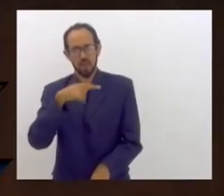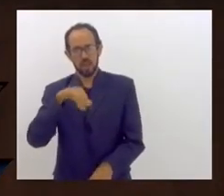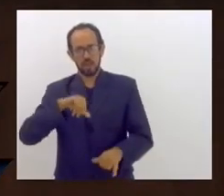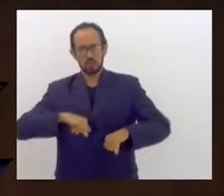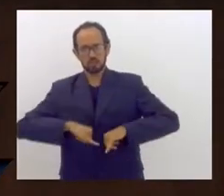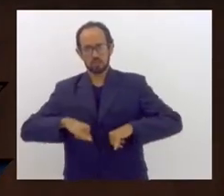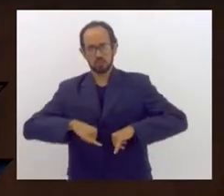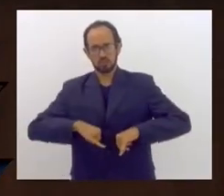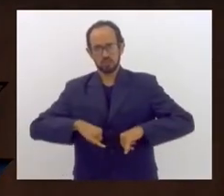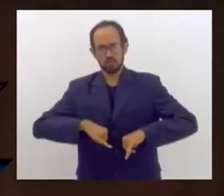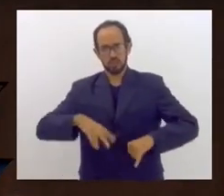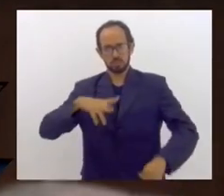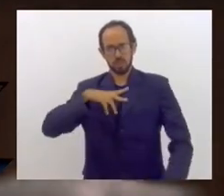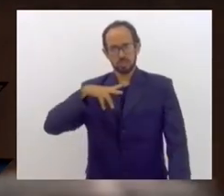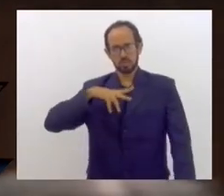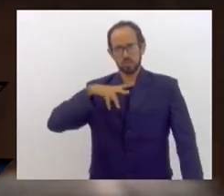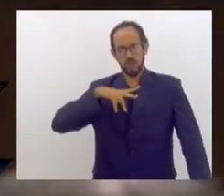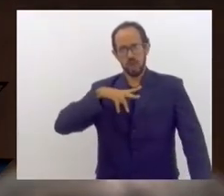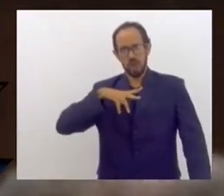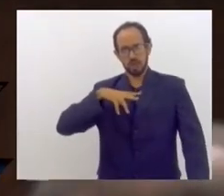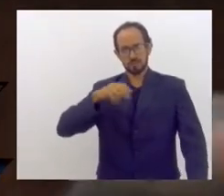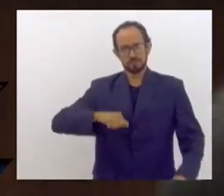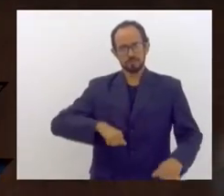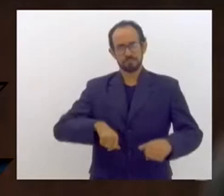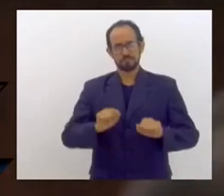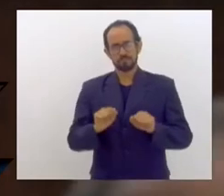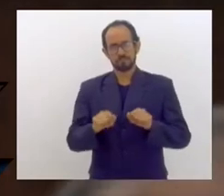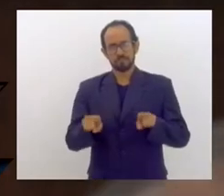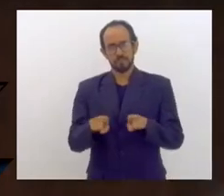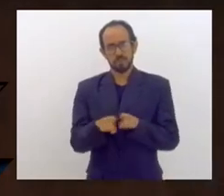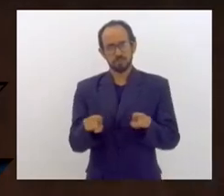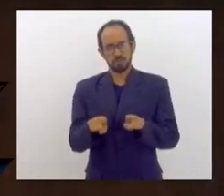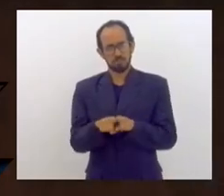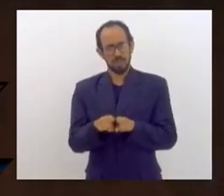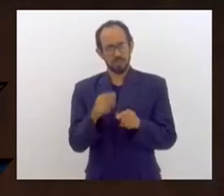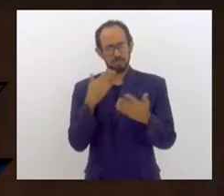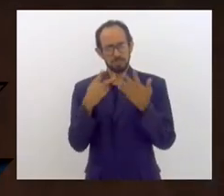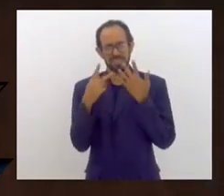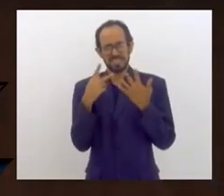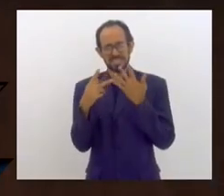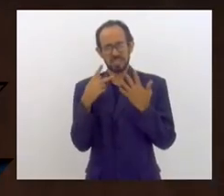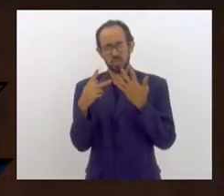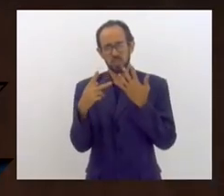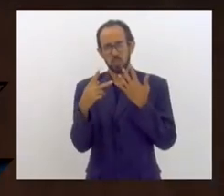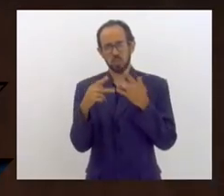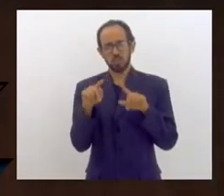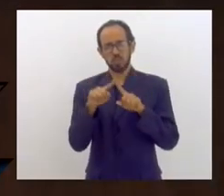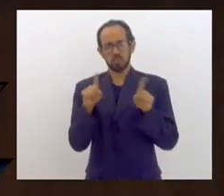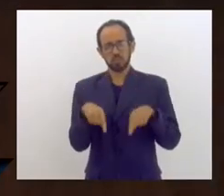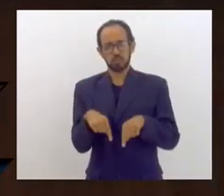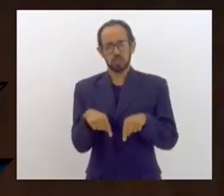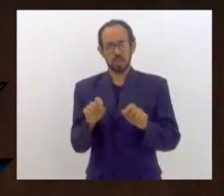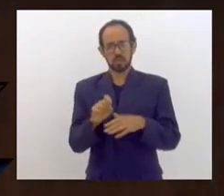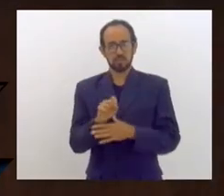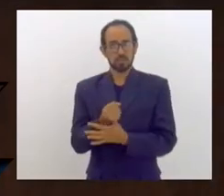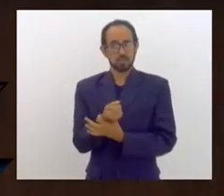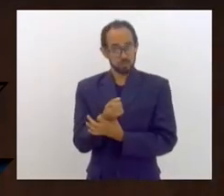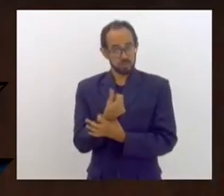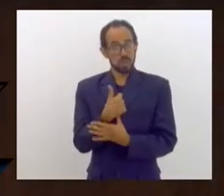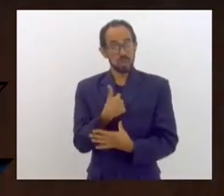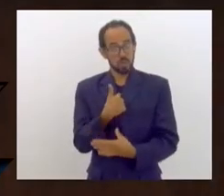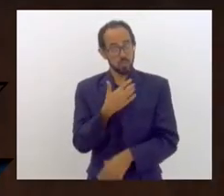sofrimento pessoal e o sofrimento psíquico dos servidores da área da segurança. Então, eu